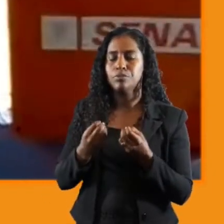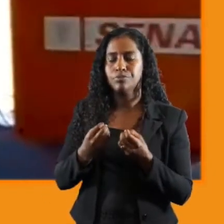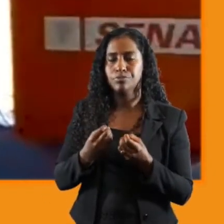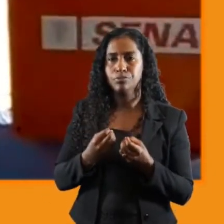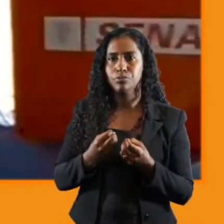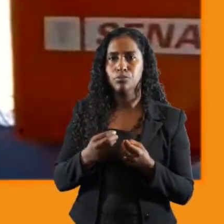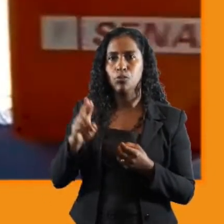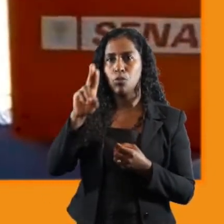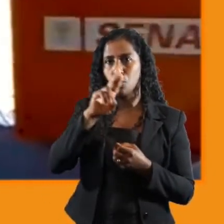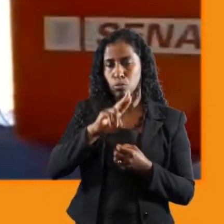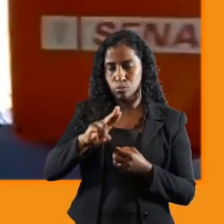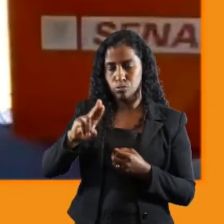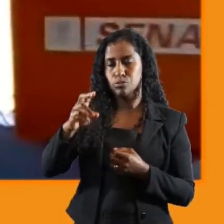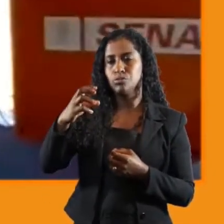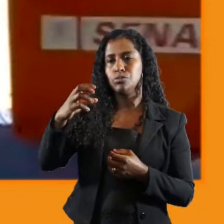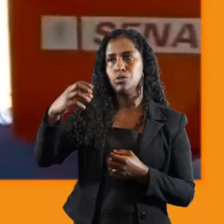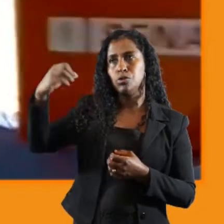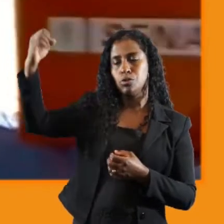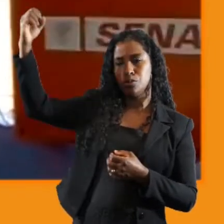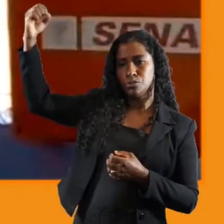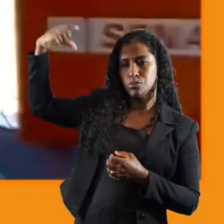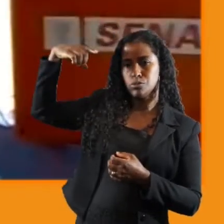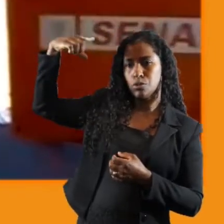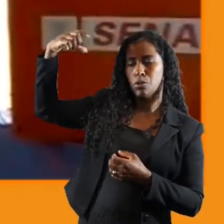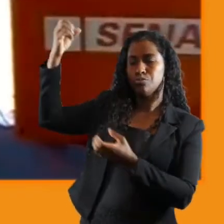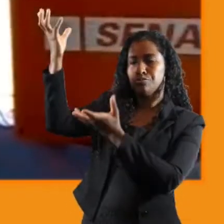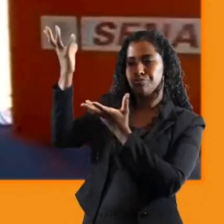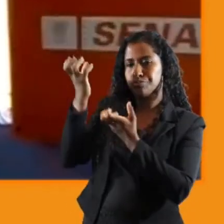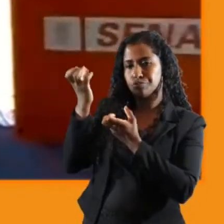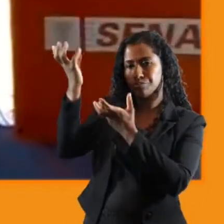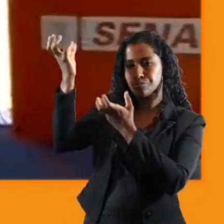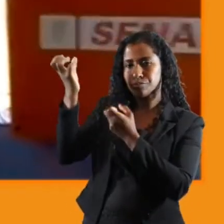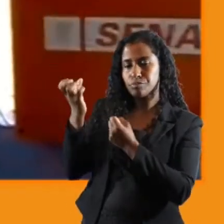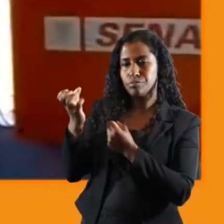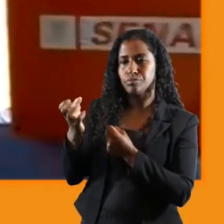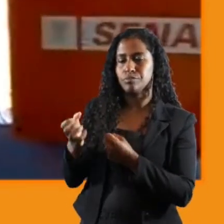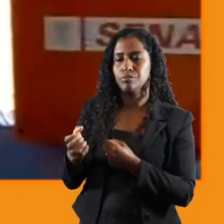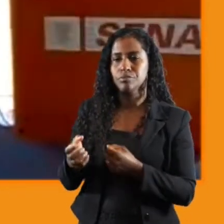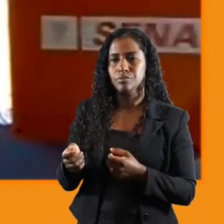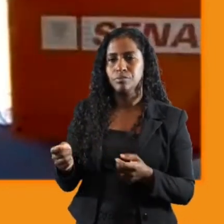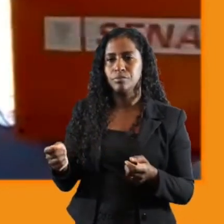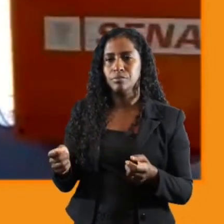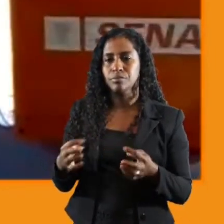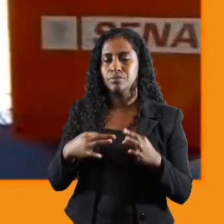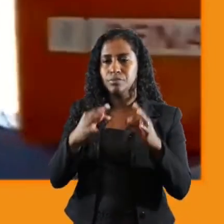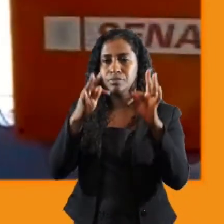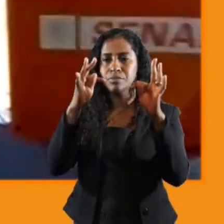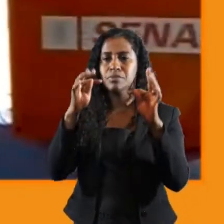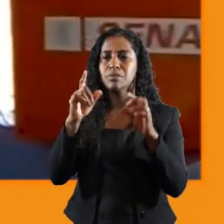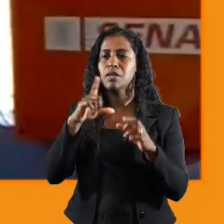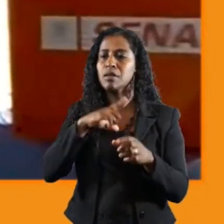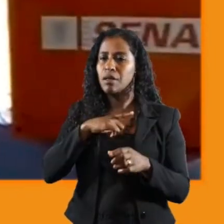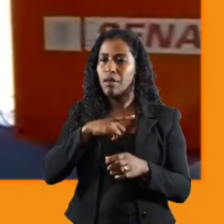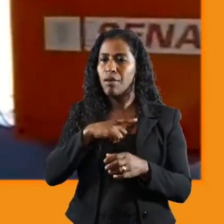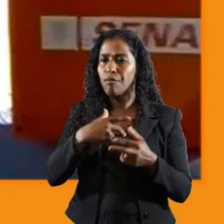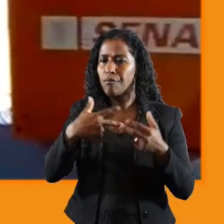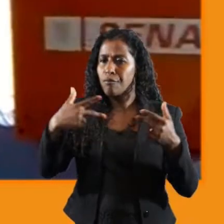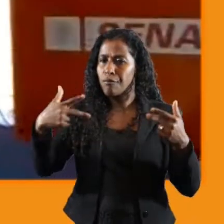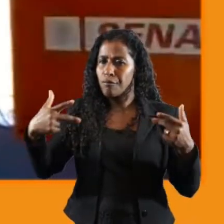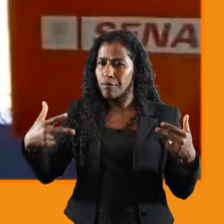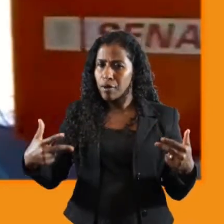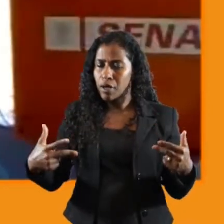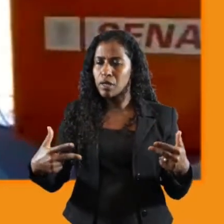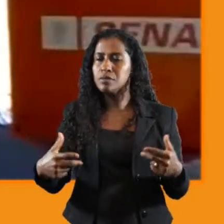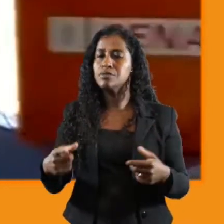solar. Voltando a mais alguns aspectos de aplicação, Potter, a gente pode citar mais dois assim que são bem